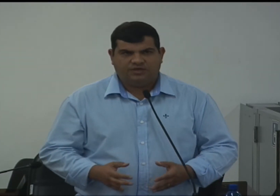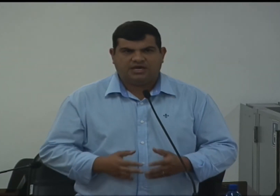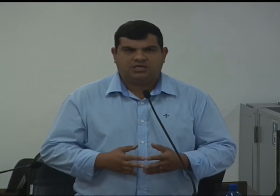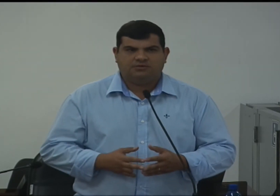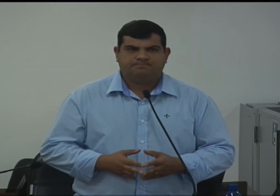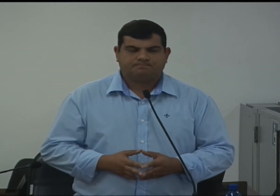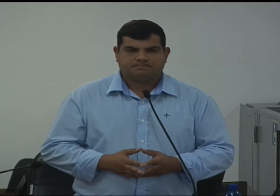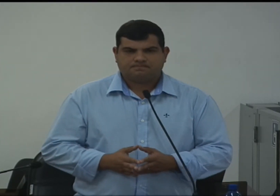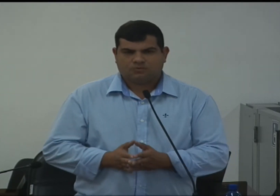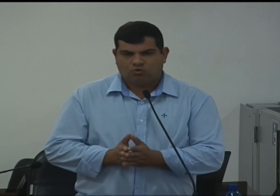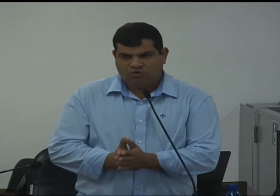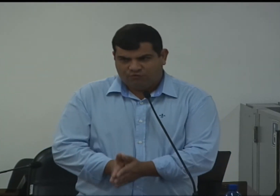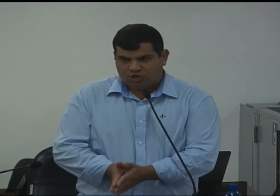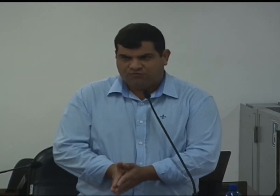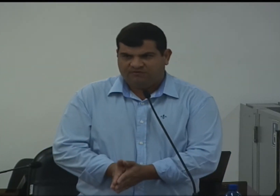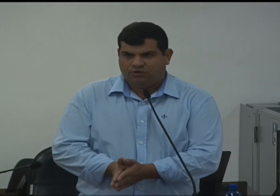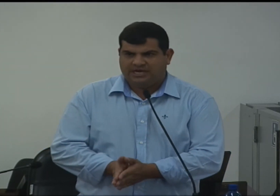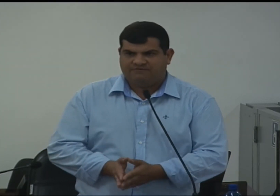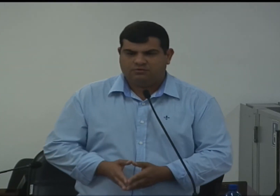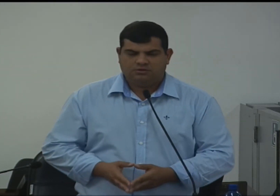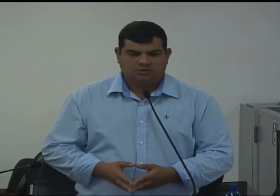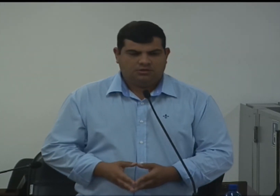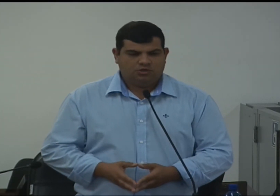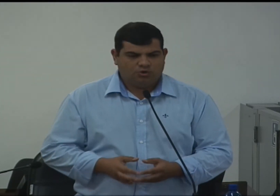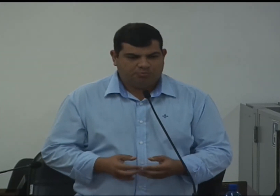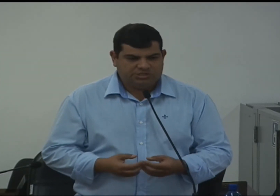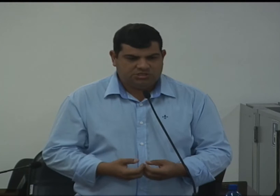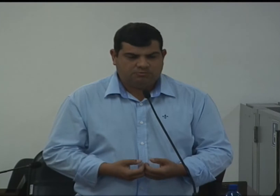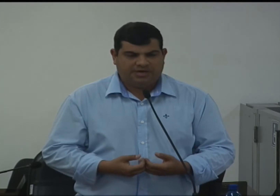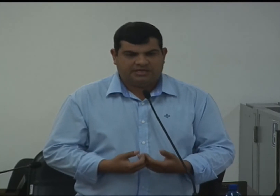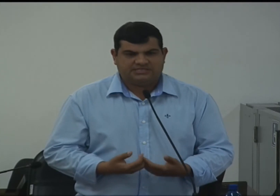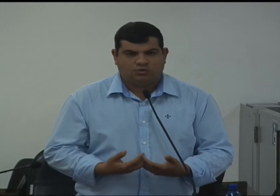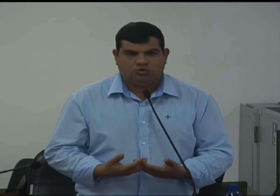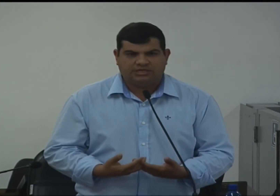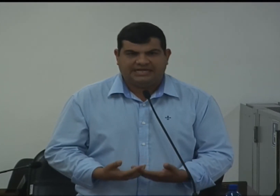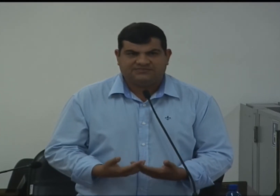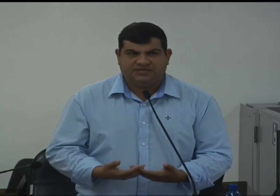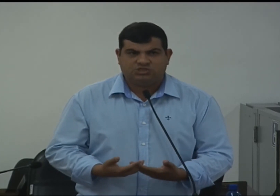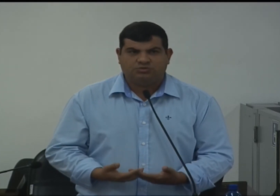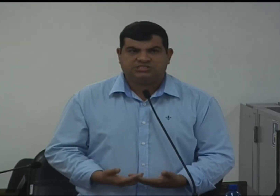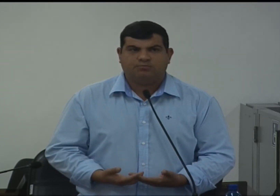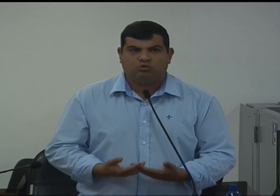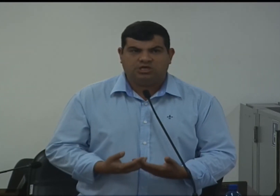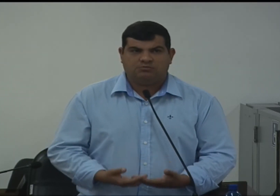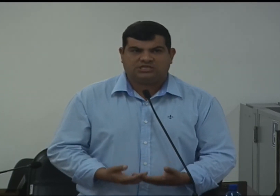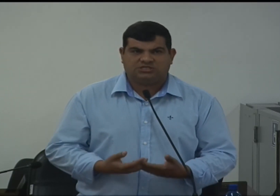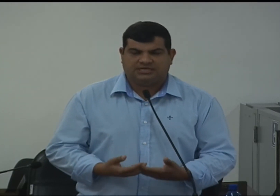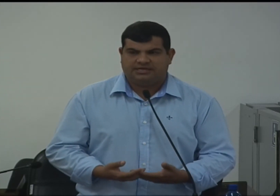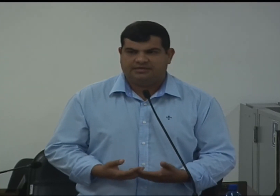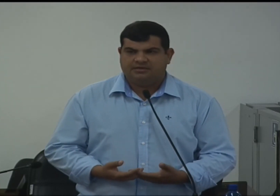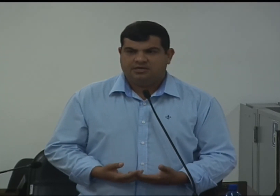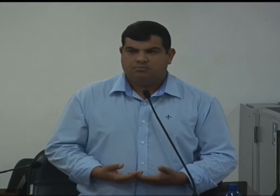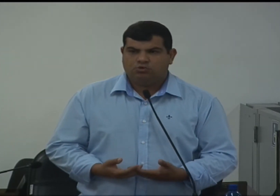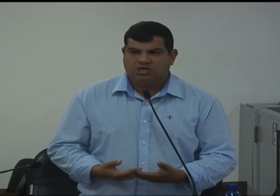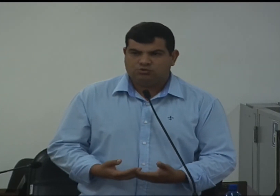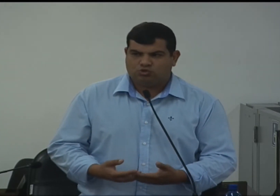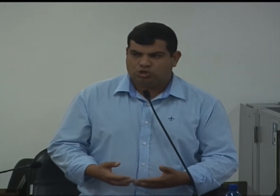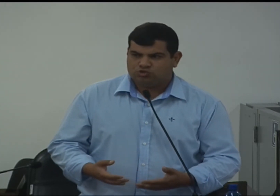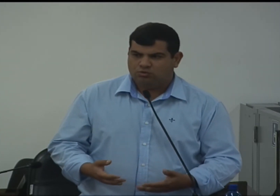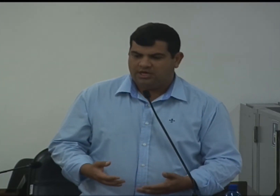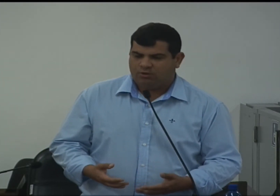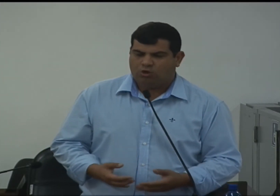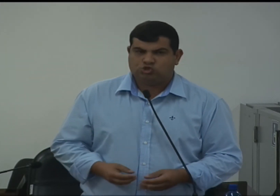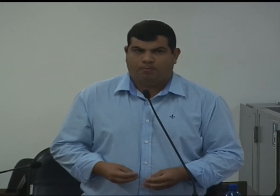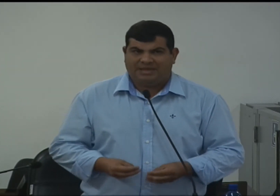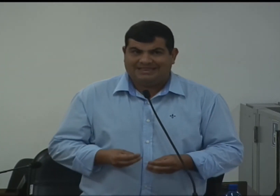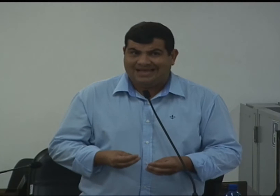Então, fica aqui meu voto favorável e o meu pedido para que as autoridades vejam isso e mudamos a nossa lei. Mudamos o